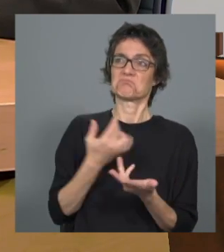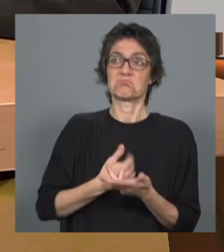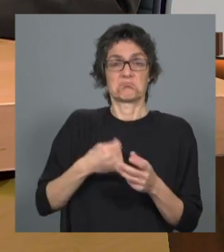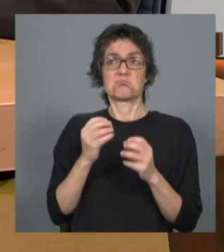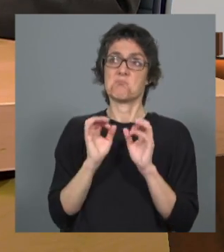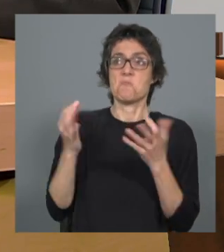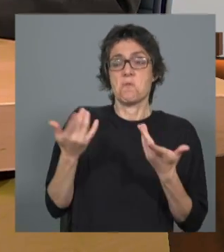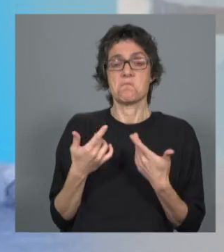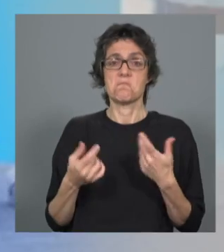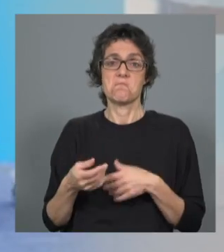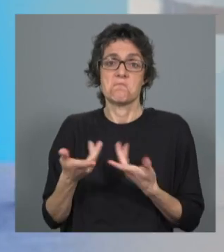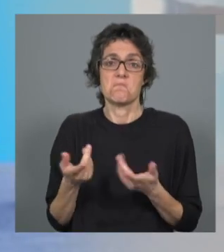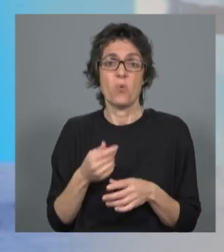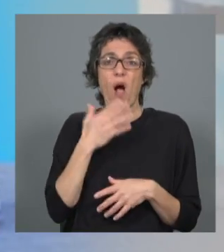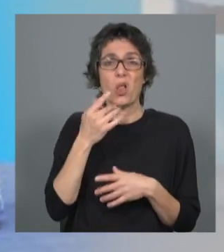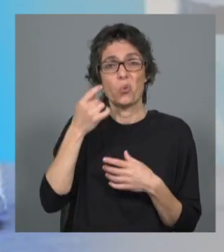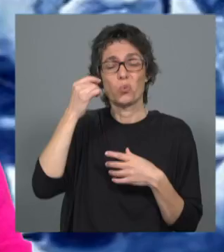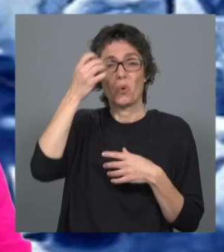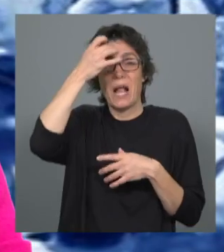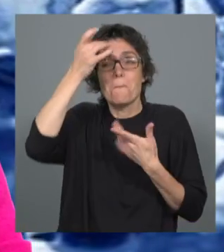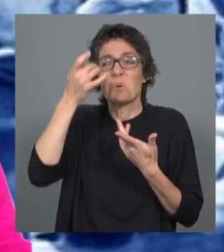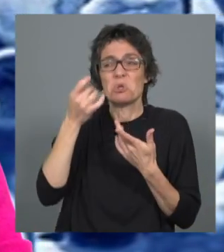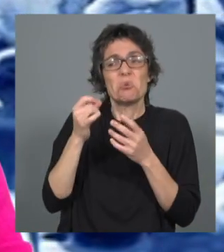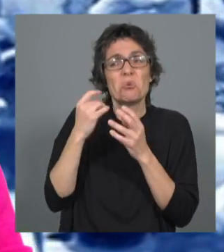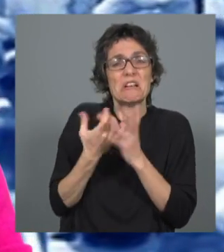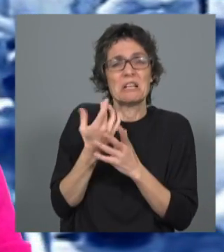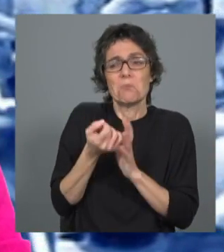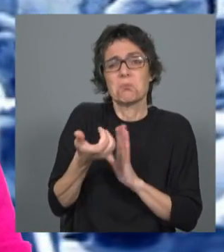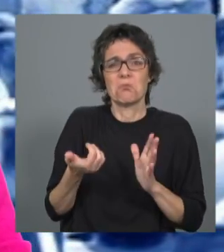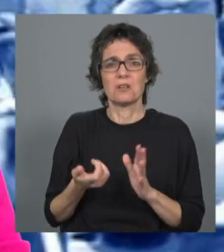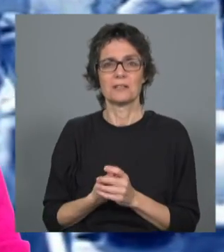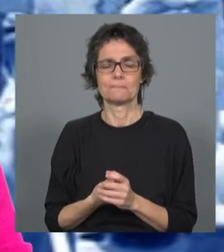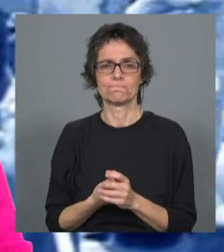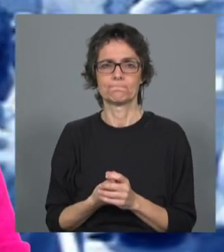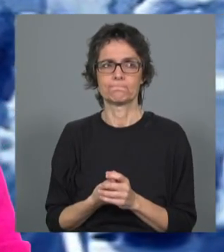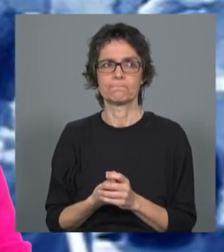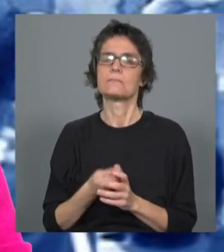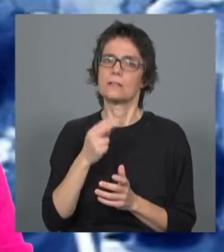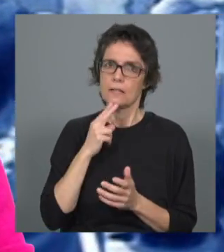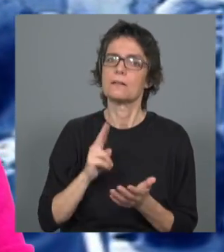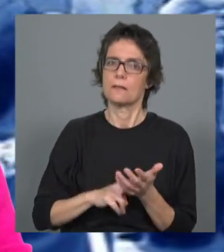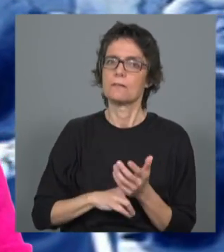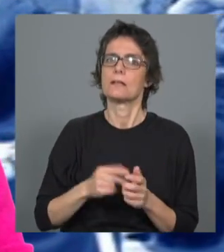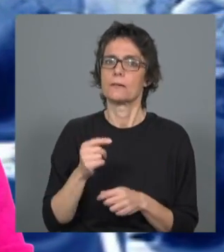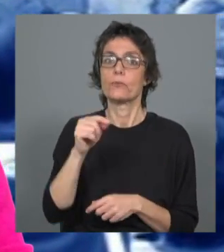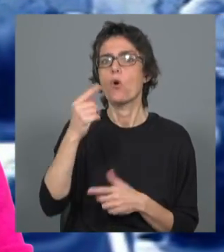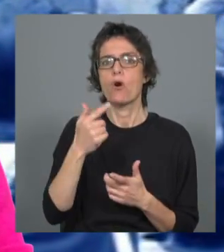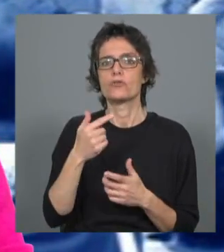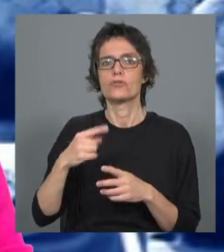consomem cegamente. Sem dúvida. Nós hoje temos uma geração que quer tudo à velocidade de um